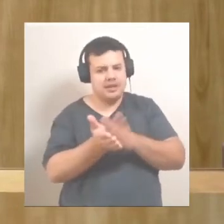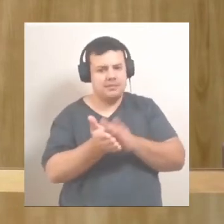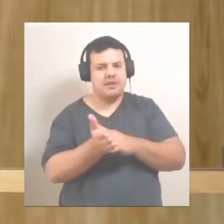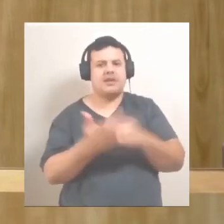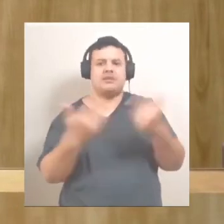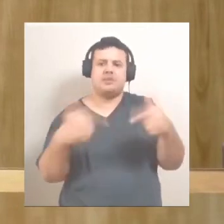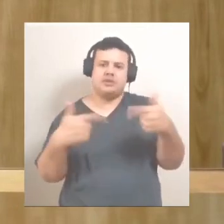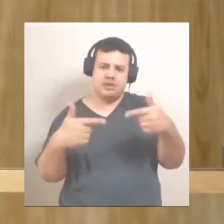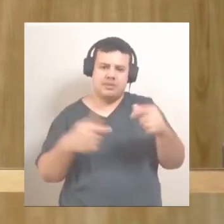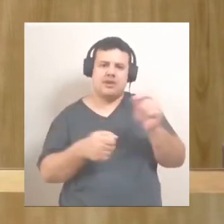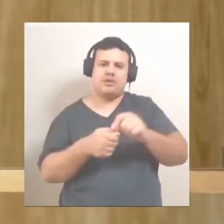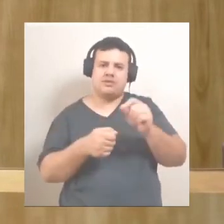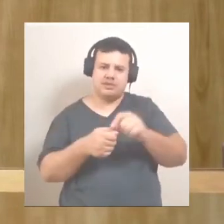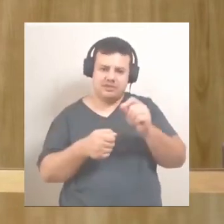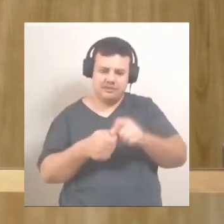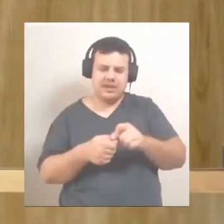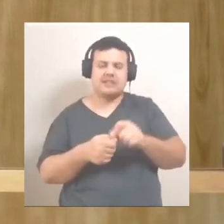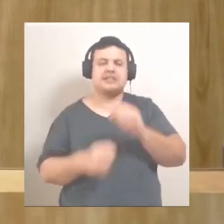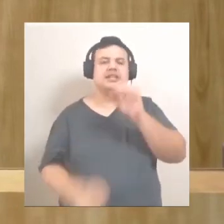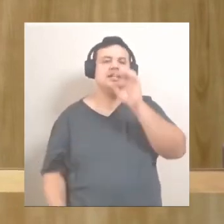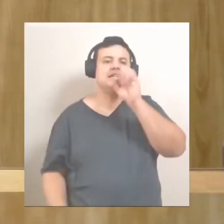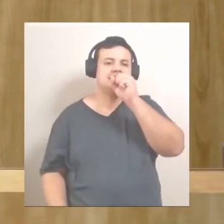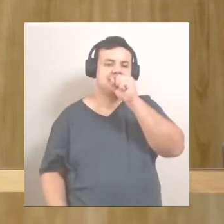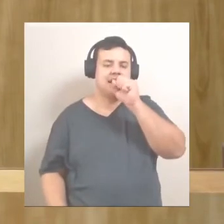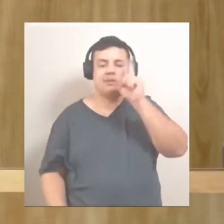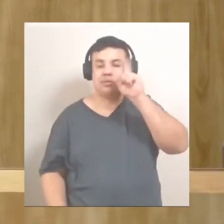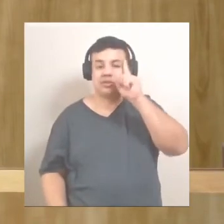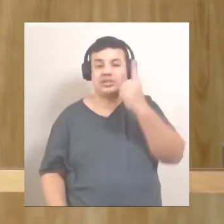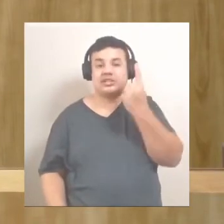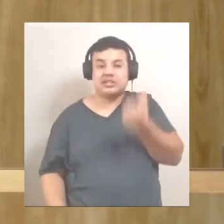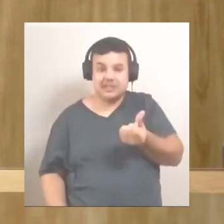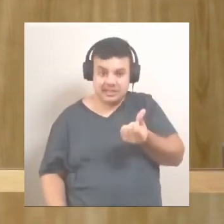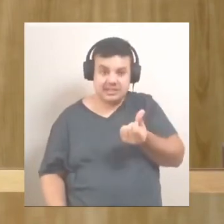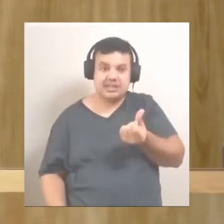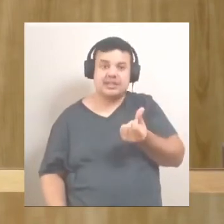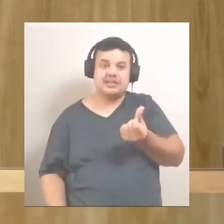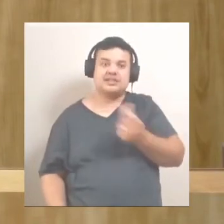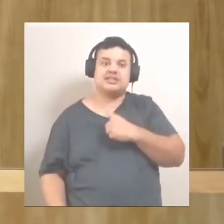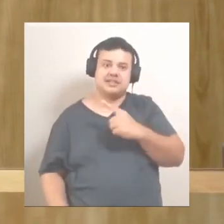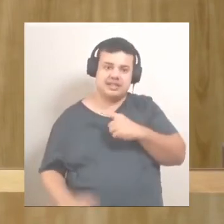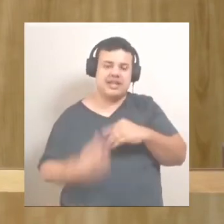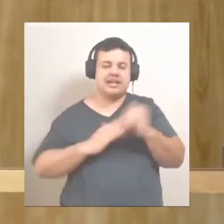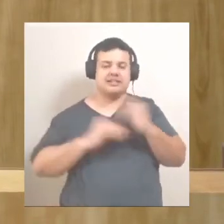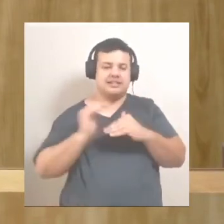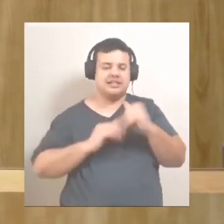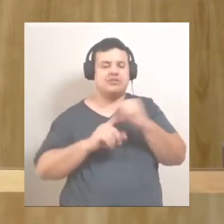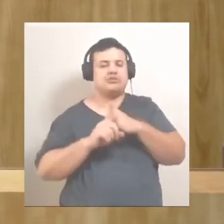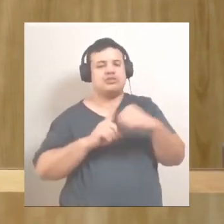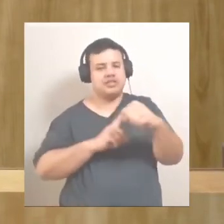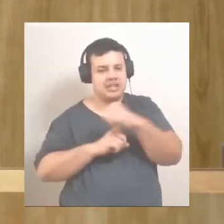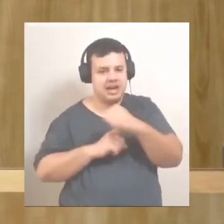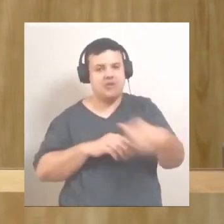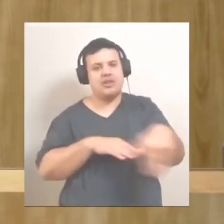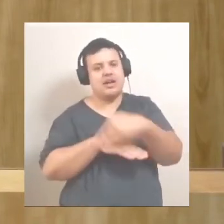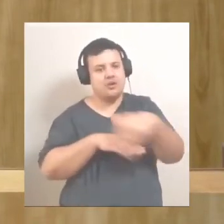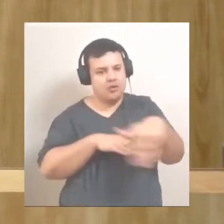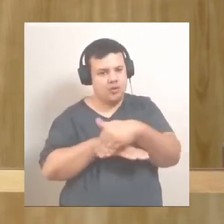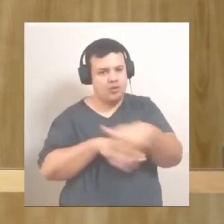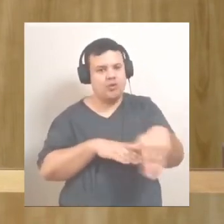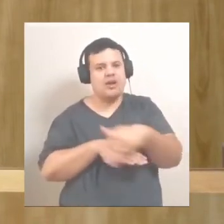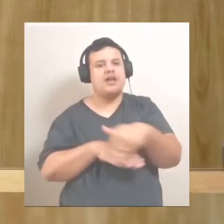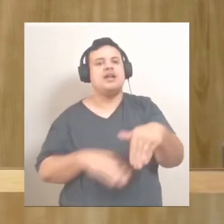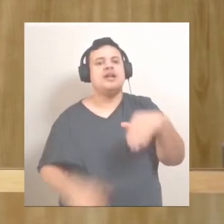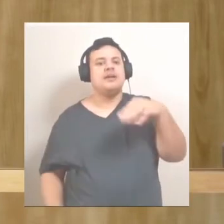anotou, sábado, dia 16, ação social na Rua General Melo Rezende, número 200. Se o Guaraci